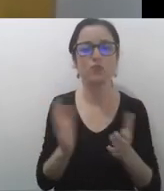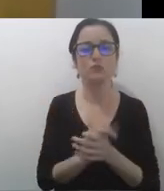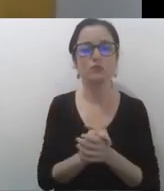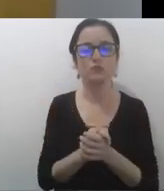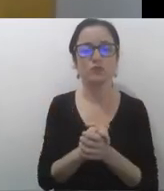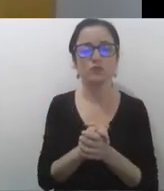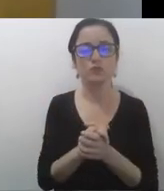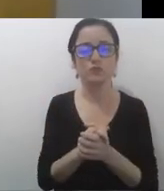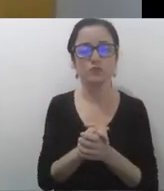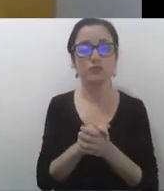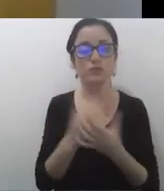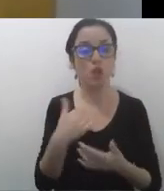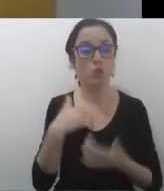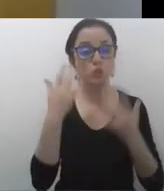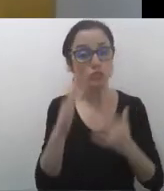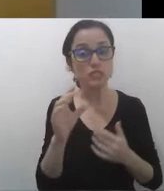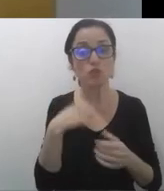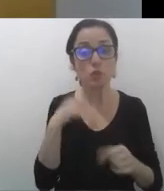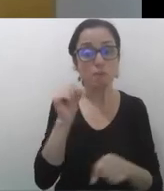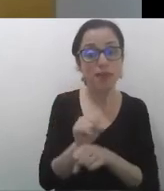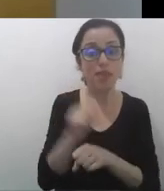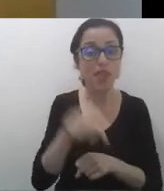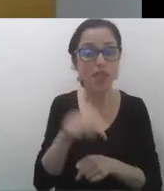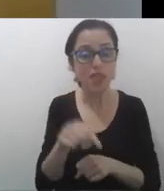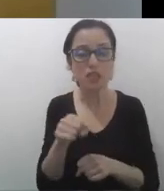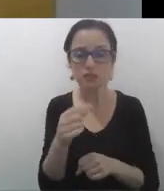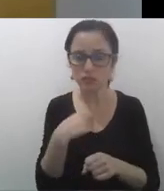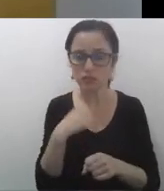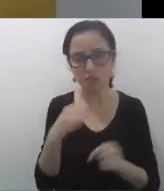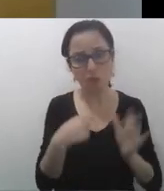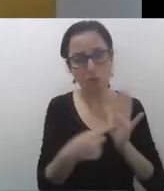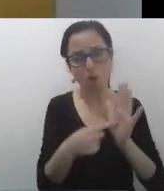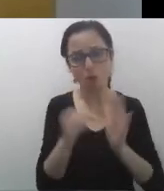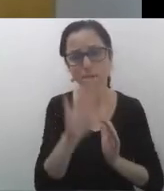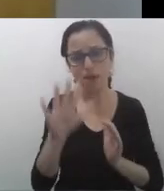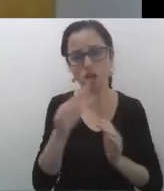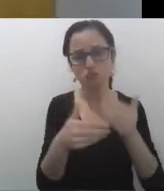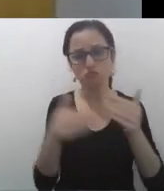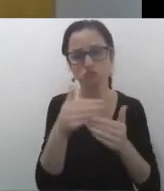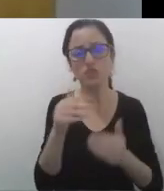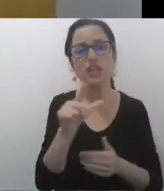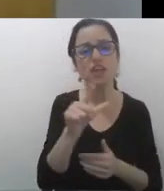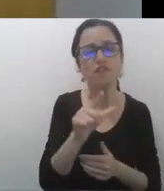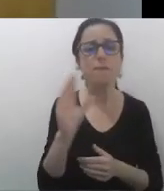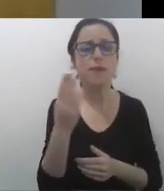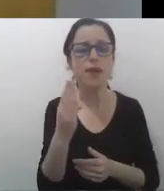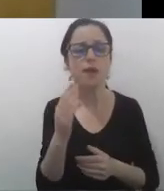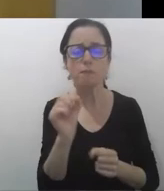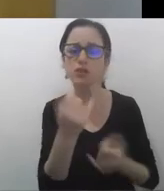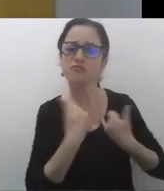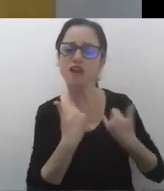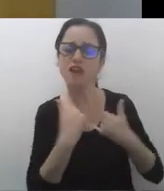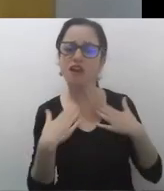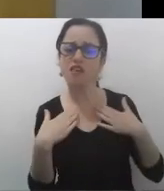né? Eu não sei se eu paro por aqui, se eu mostro umas imagens. Lívia